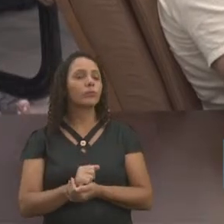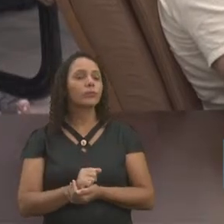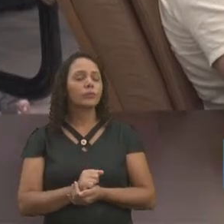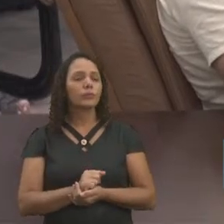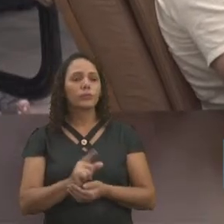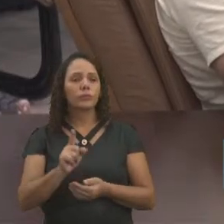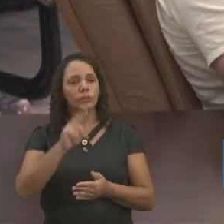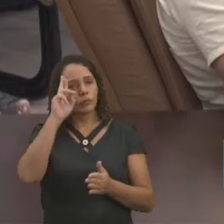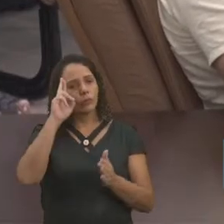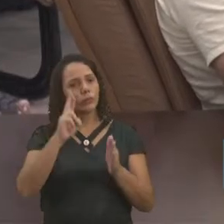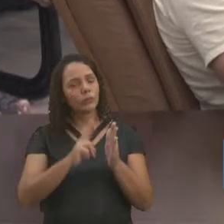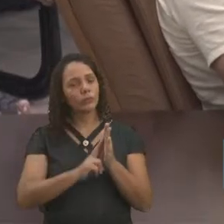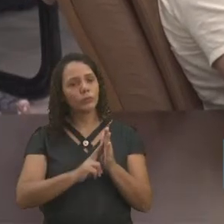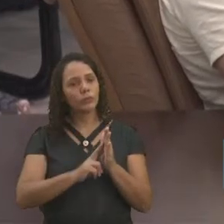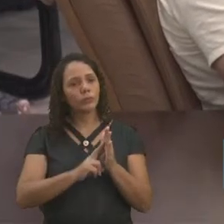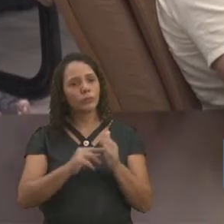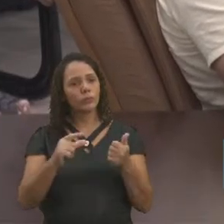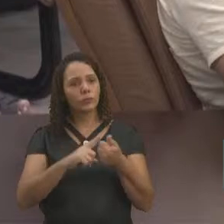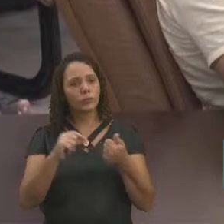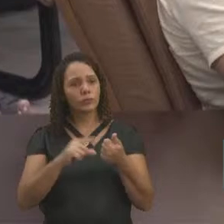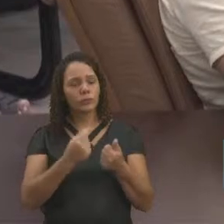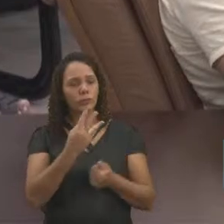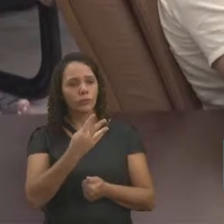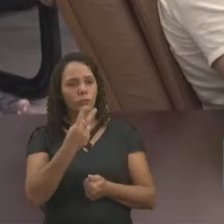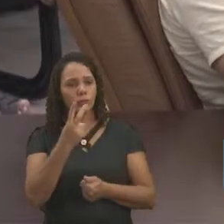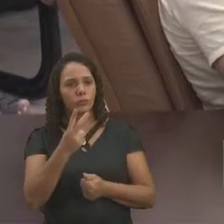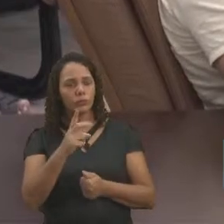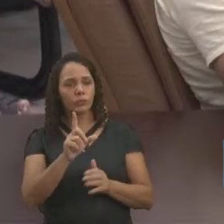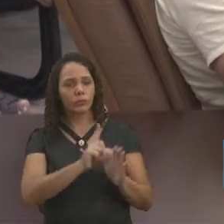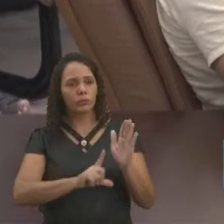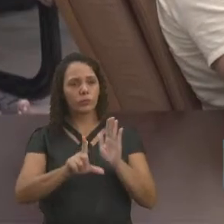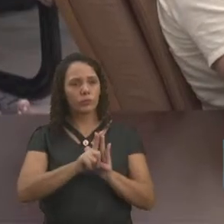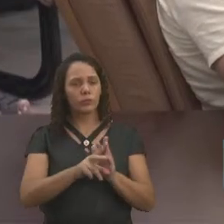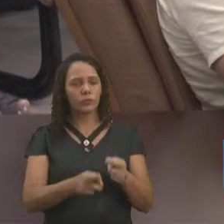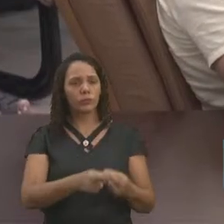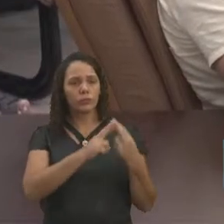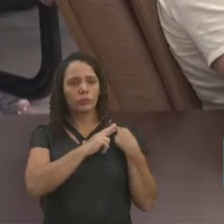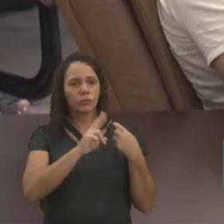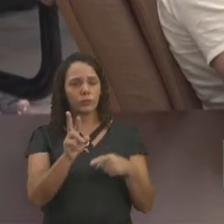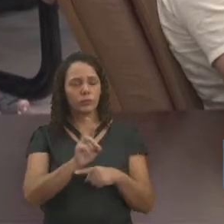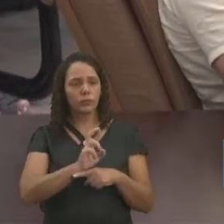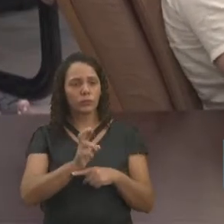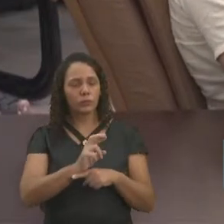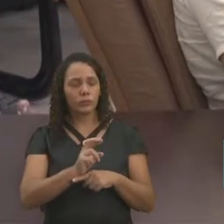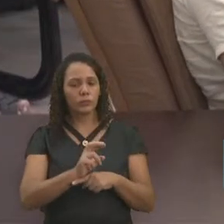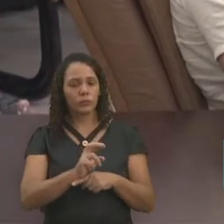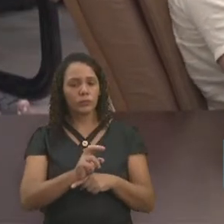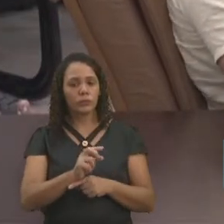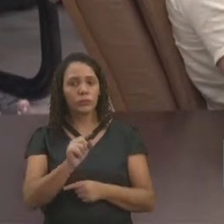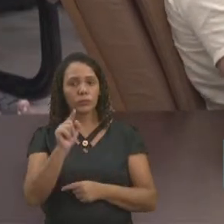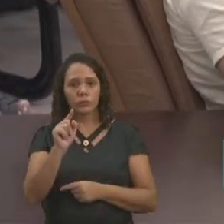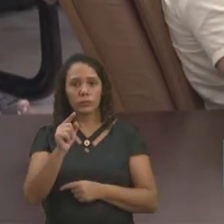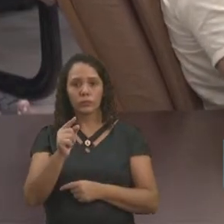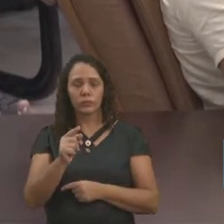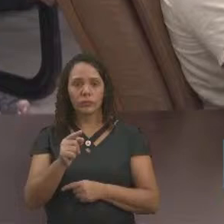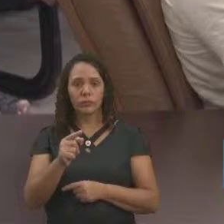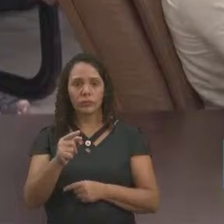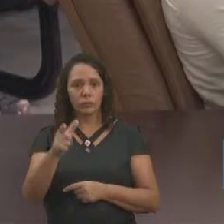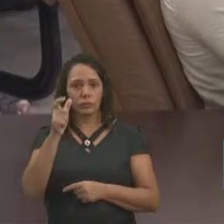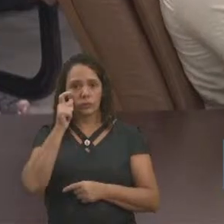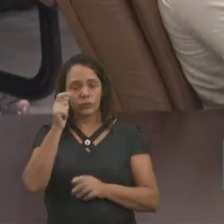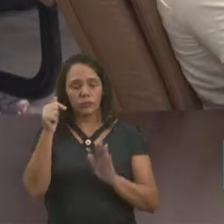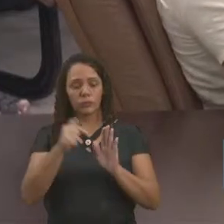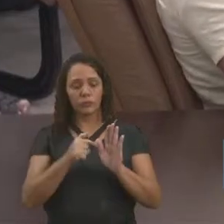descumpriu o artigo 42 da Lei de Responsabilidade Fiscal. Veja você que está nos assistindo, que esse é um